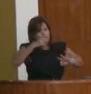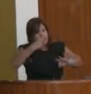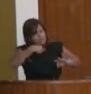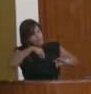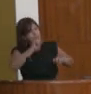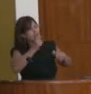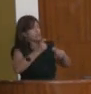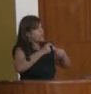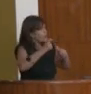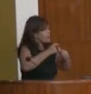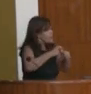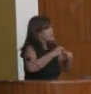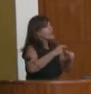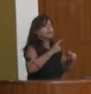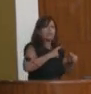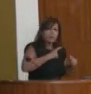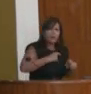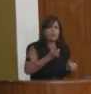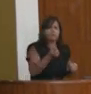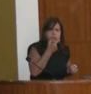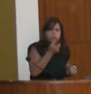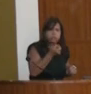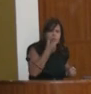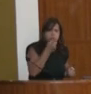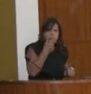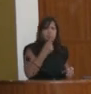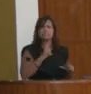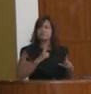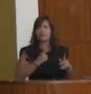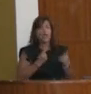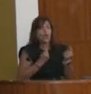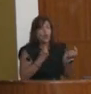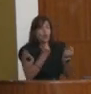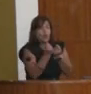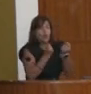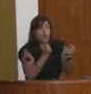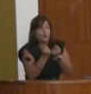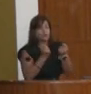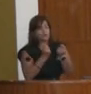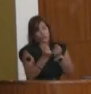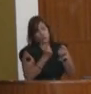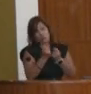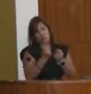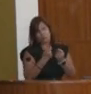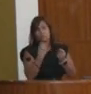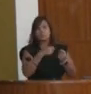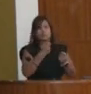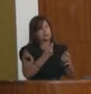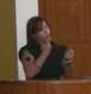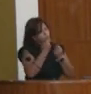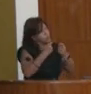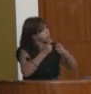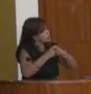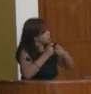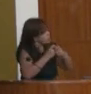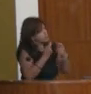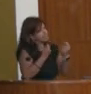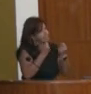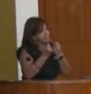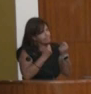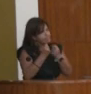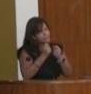ser controlada com medicamento. Então, se ela, mesmo com medicamento, ela não